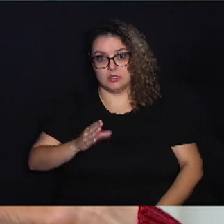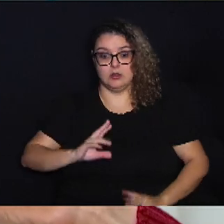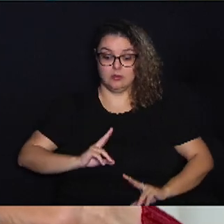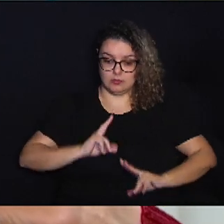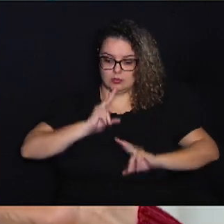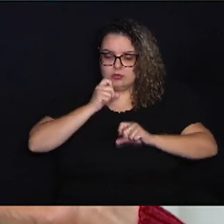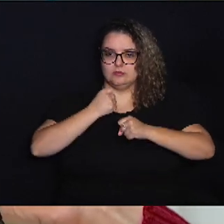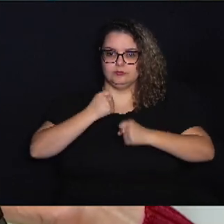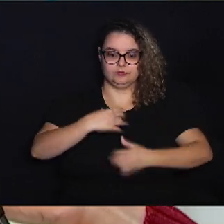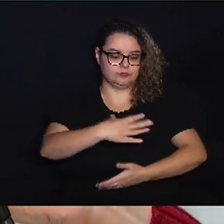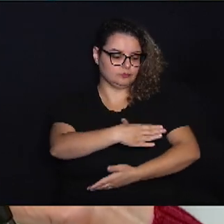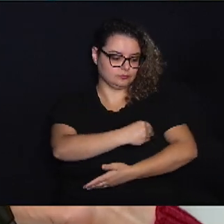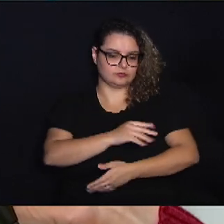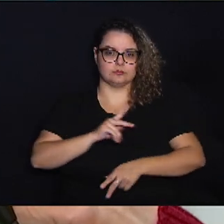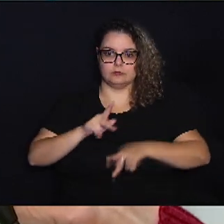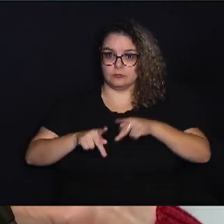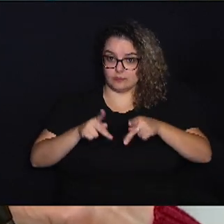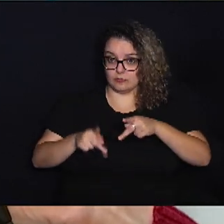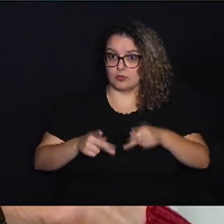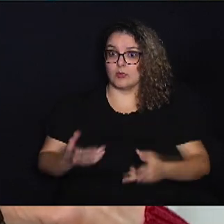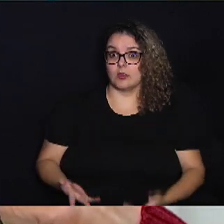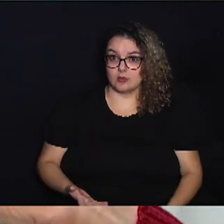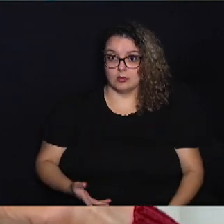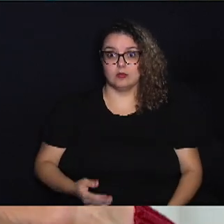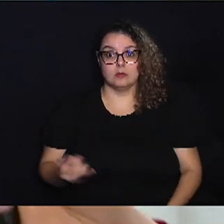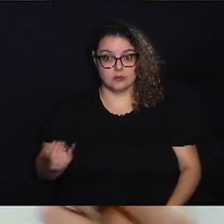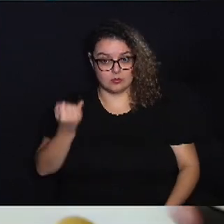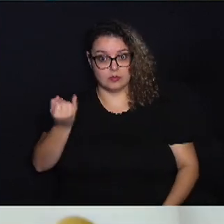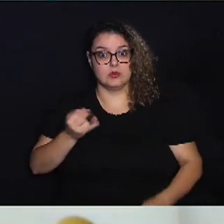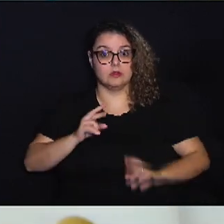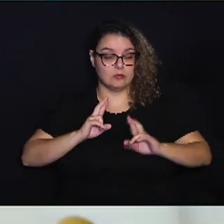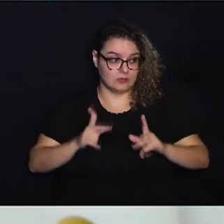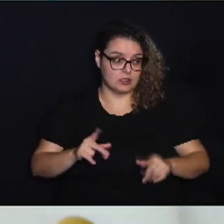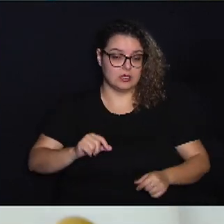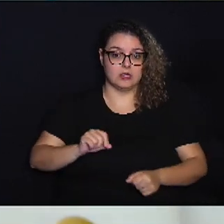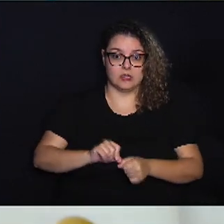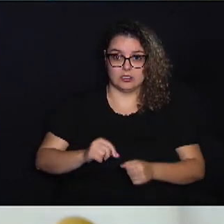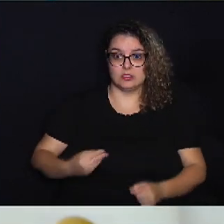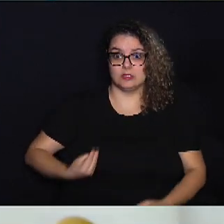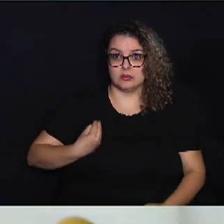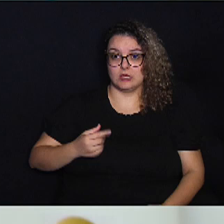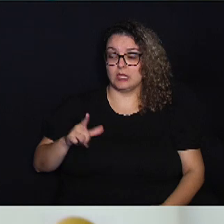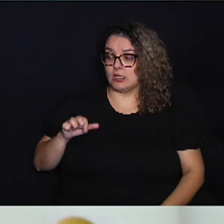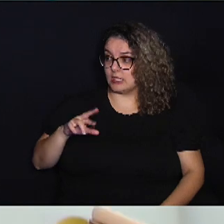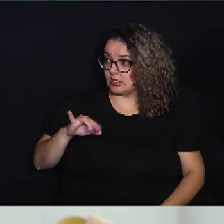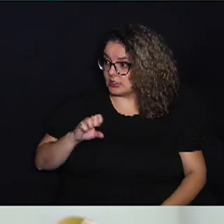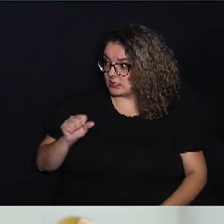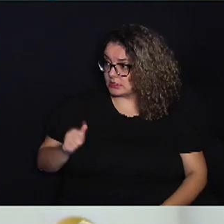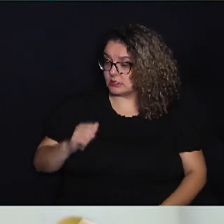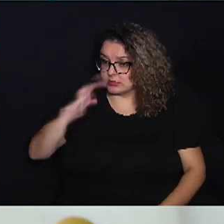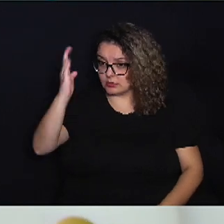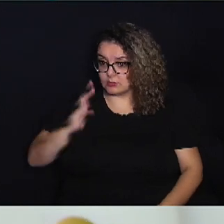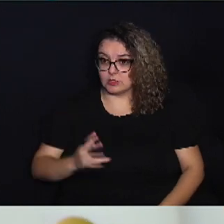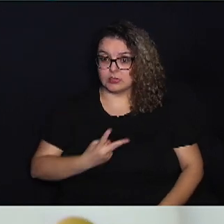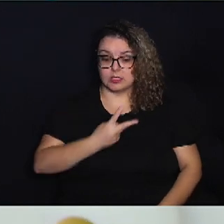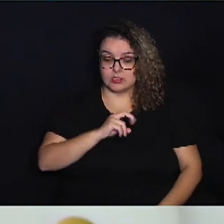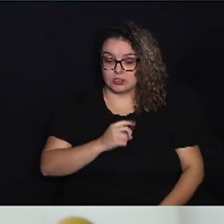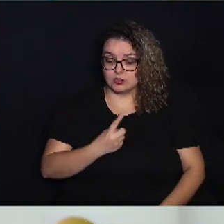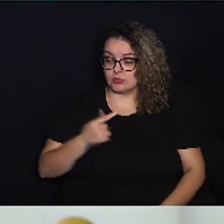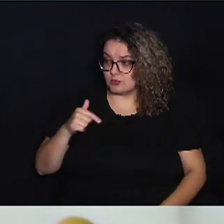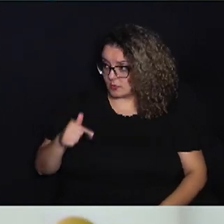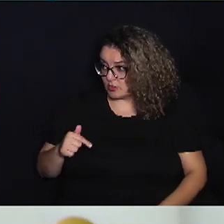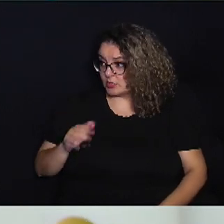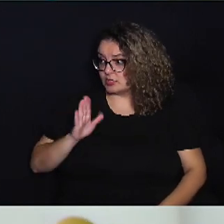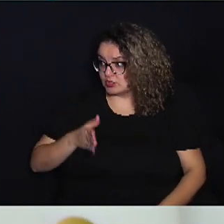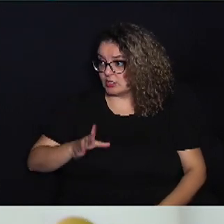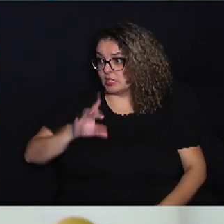materno para esse público tão específico e tão importante que faz diferença para eles. Larissa, no Brasil, desde 2017, né, já está